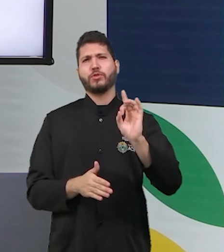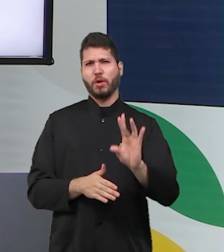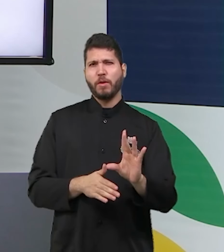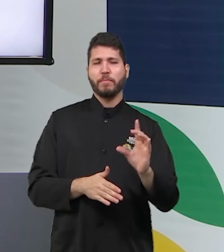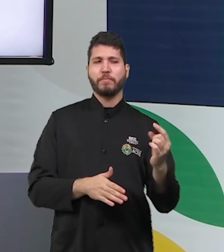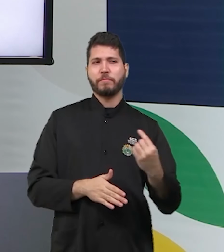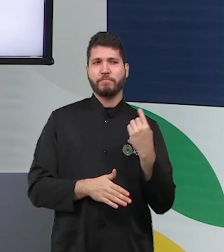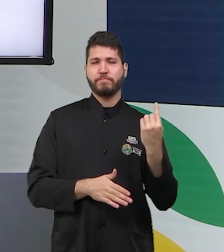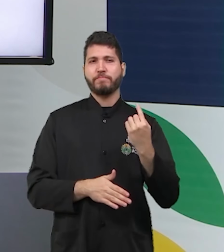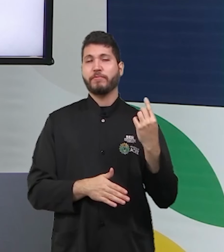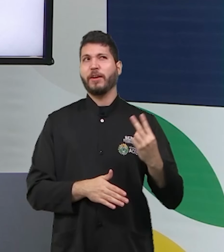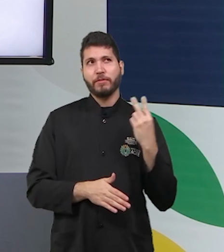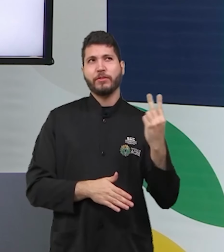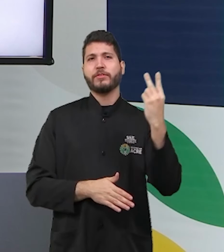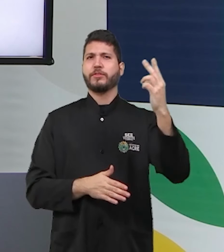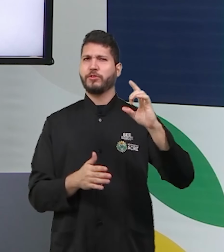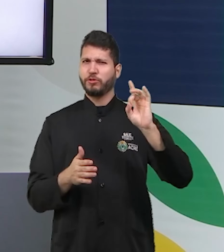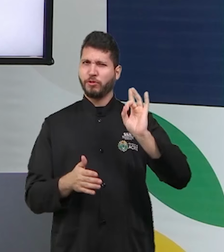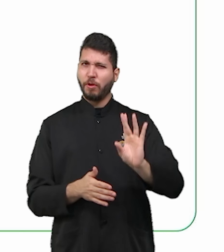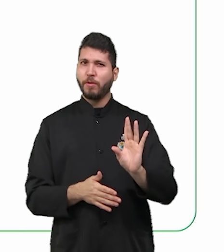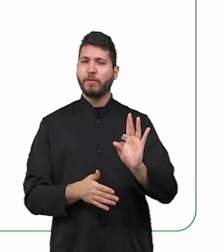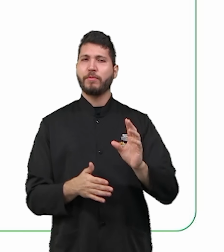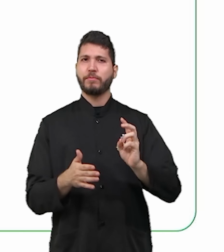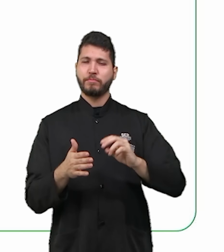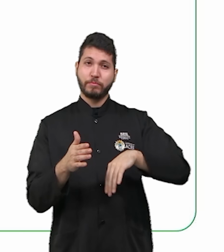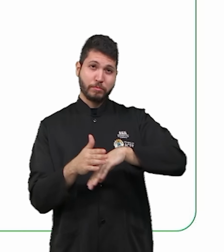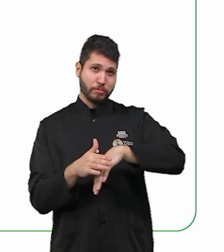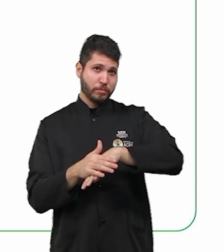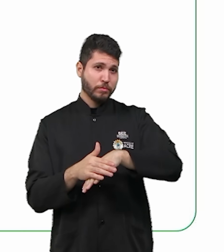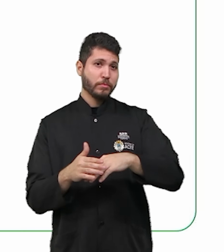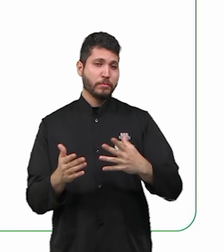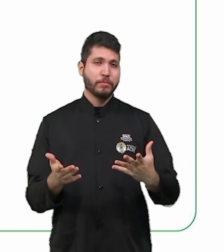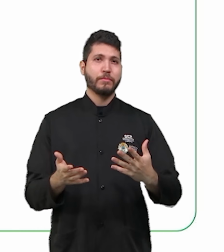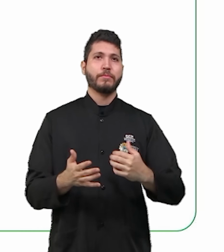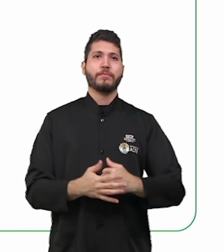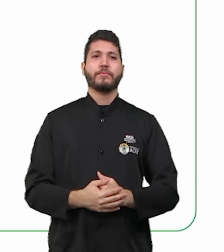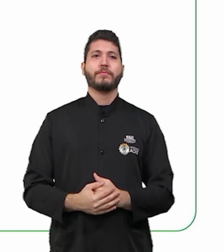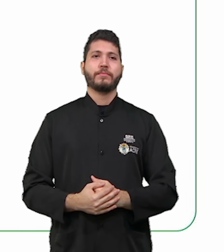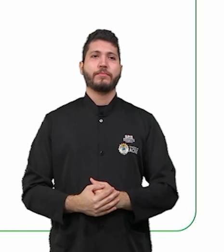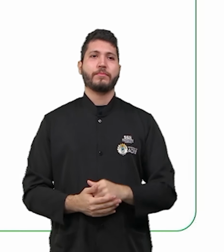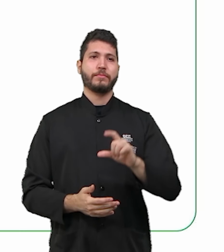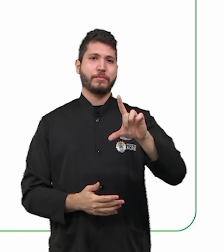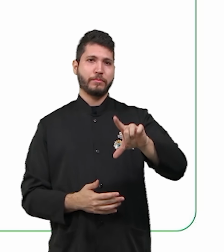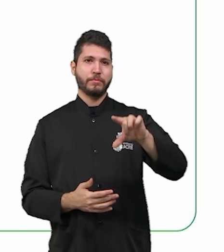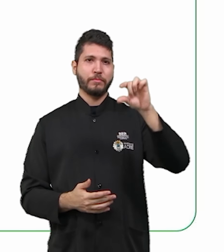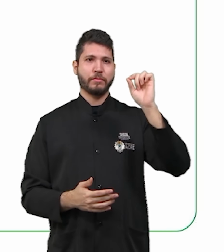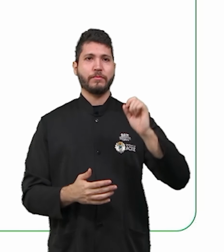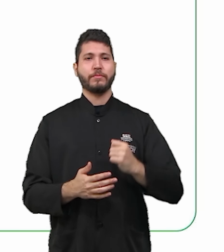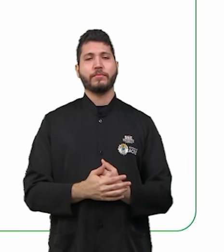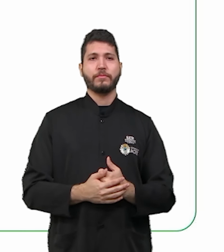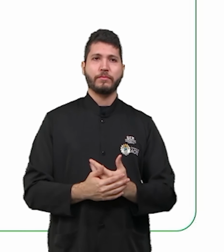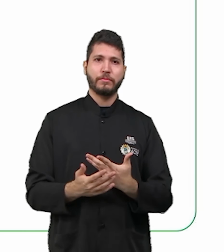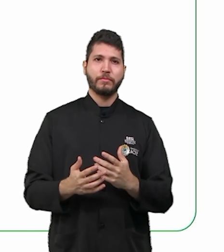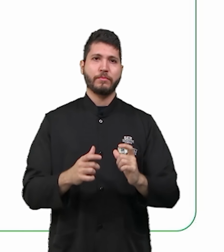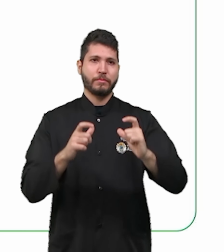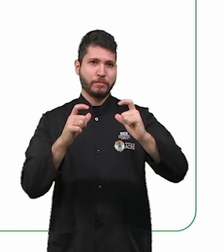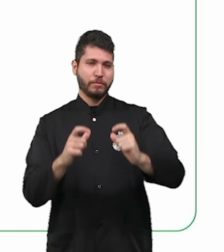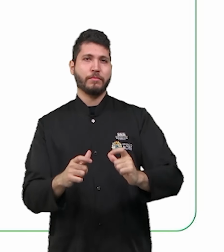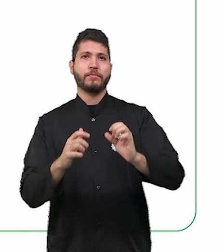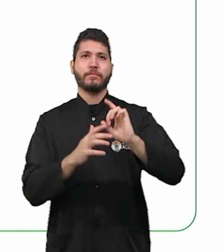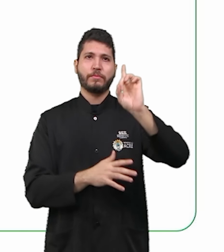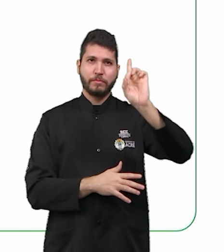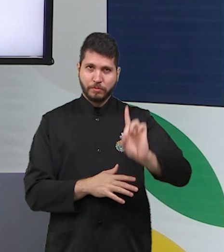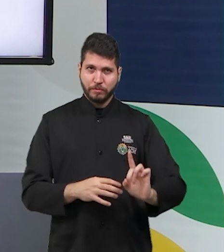e sim colocar também outras práticas de esporte, né? Prefiero espaços onde o acesso ao deporte seja um direito de